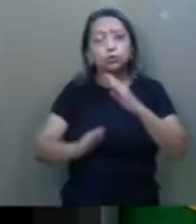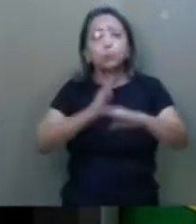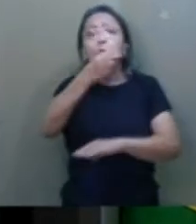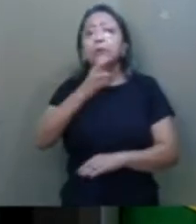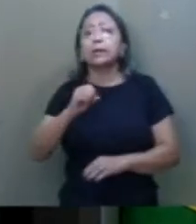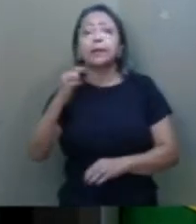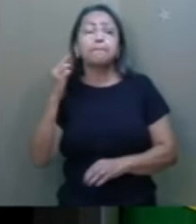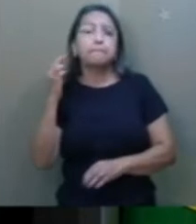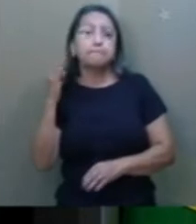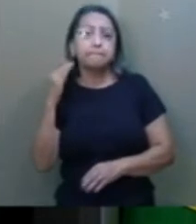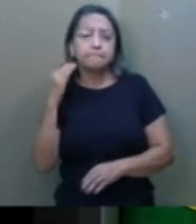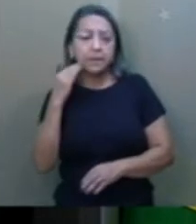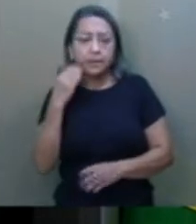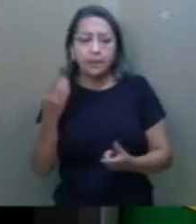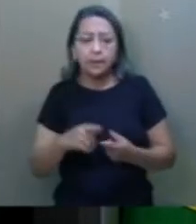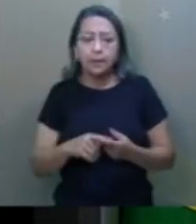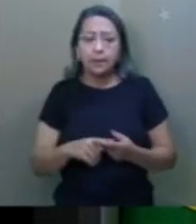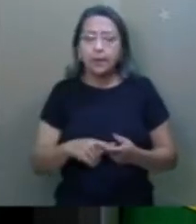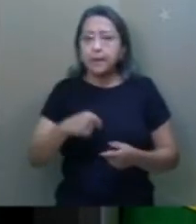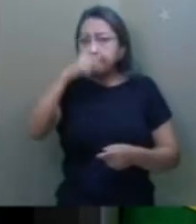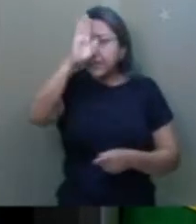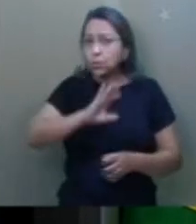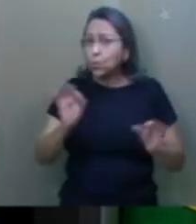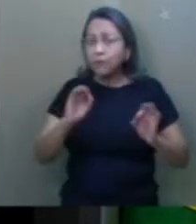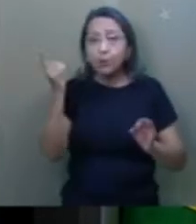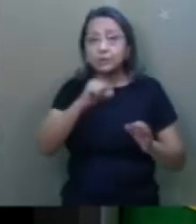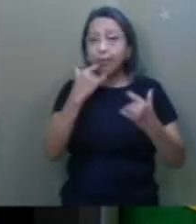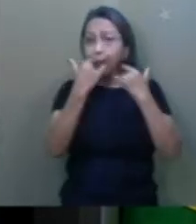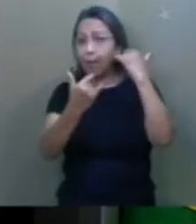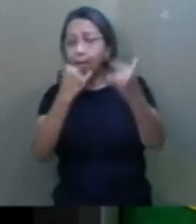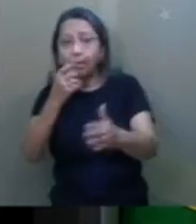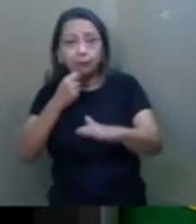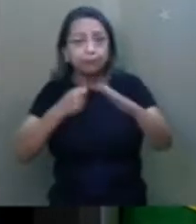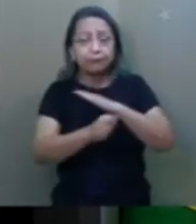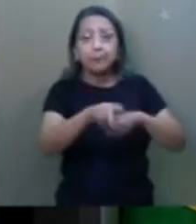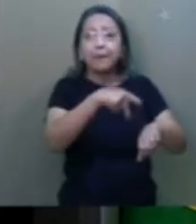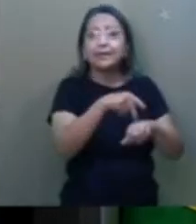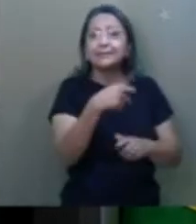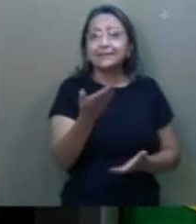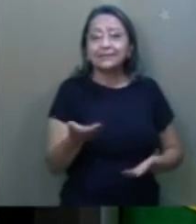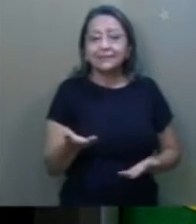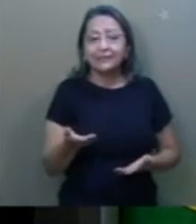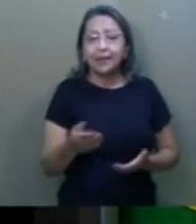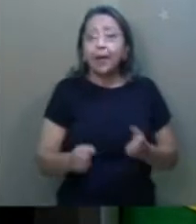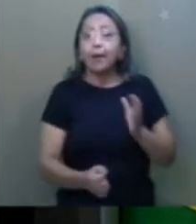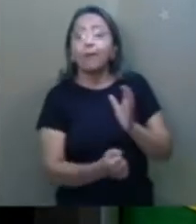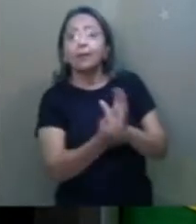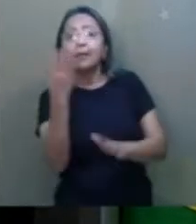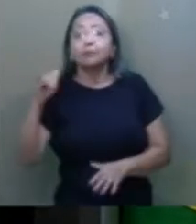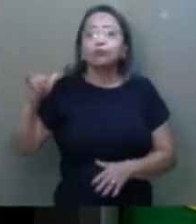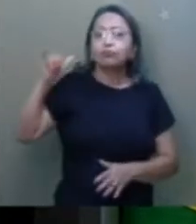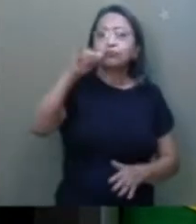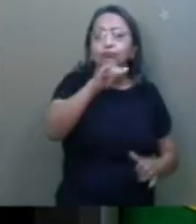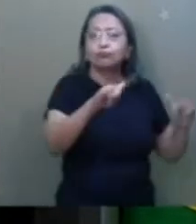em superávit. Brasil não vai conseguir atrair investimento estrangeiro. A quantidade de aeroportos